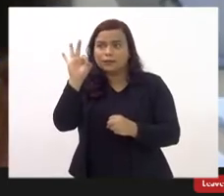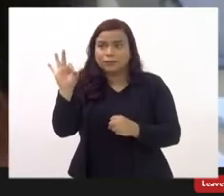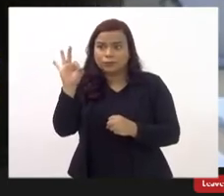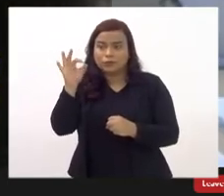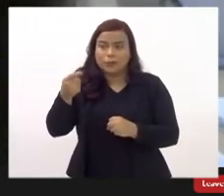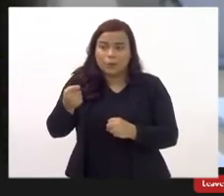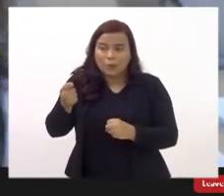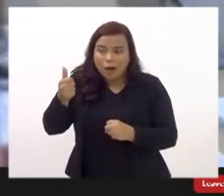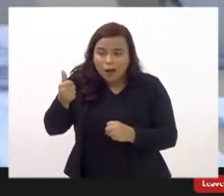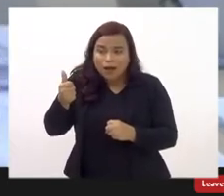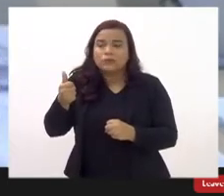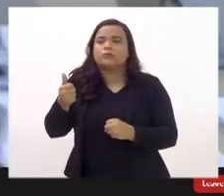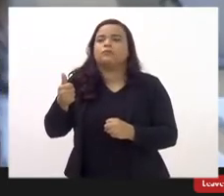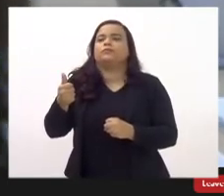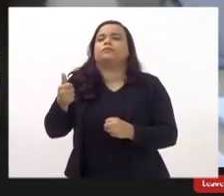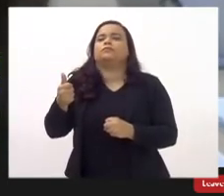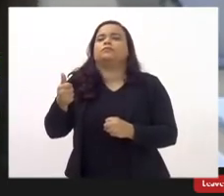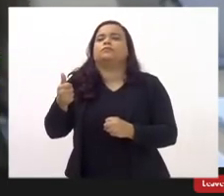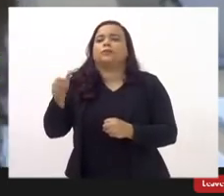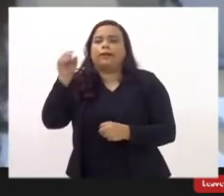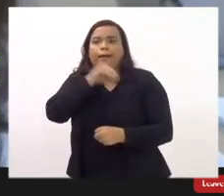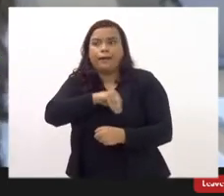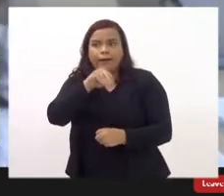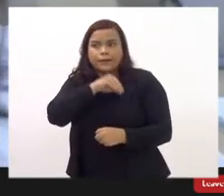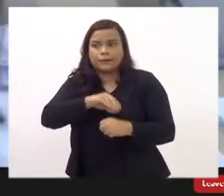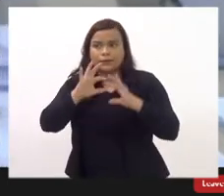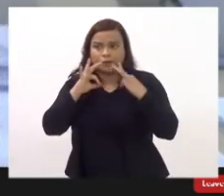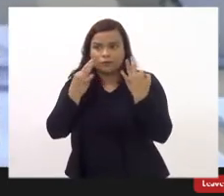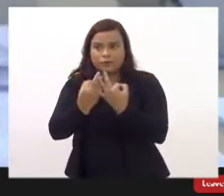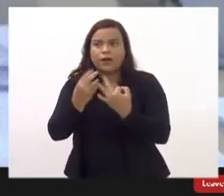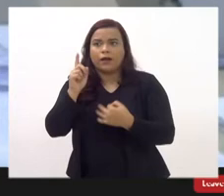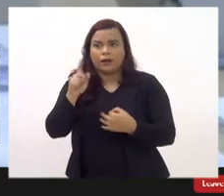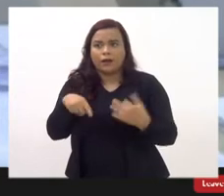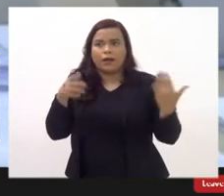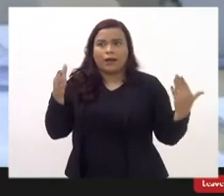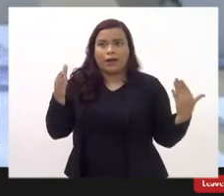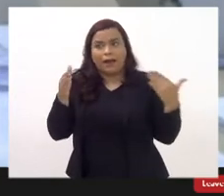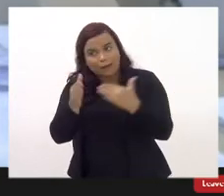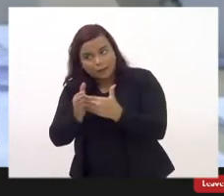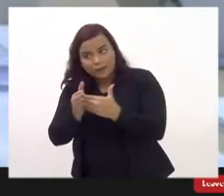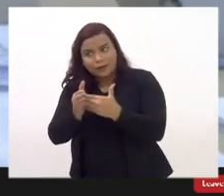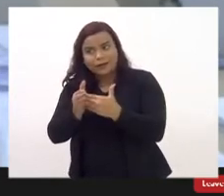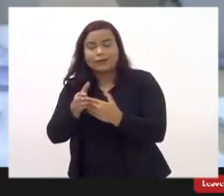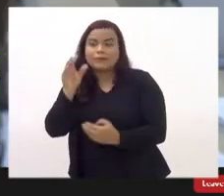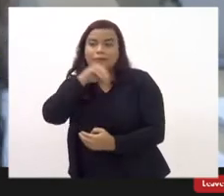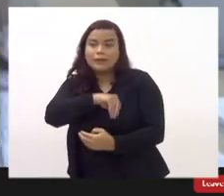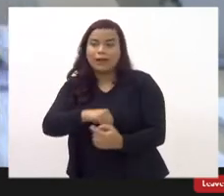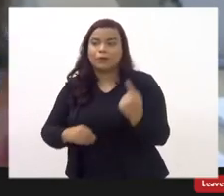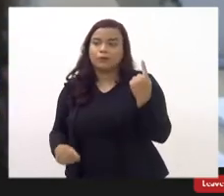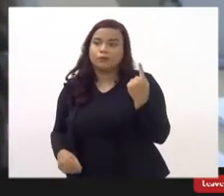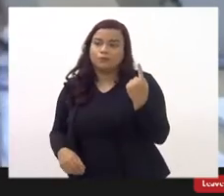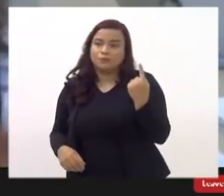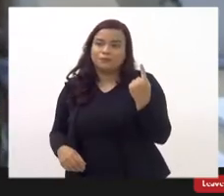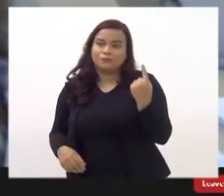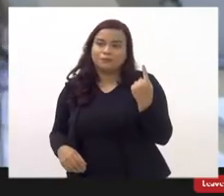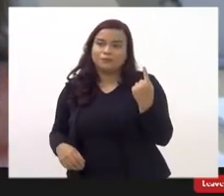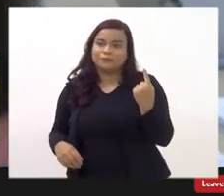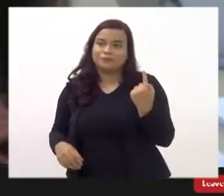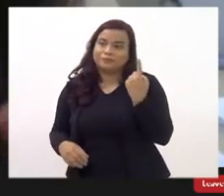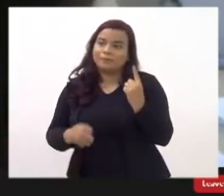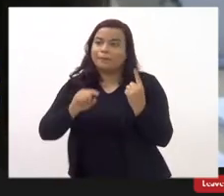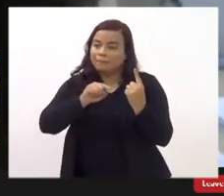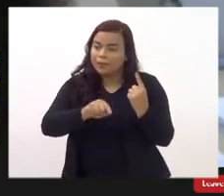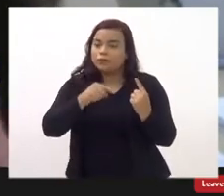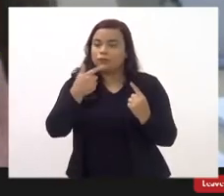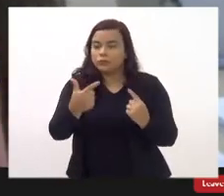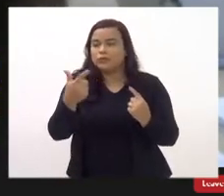quase 70% deles, a renda familiar é até um salário mínimo. Então, 70% dos nossos